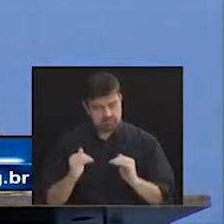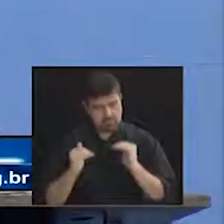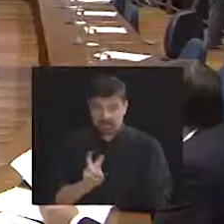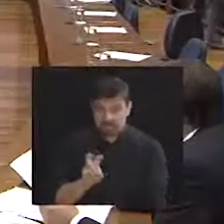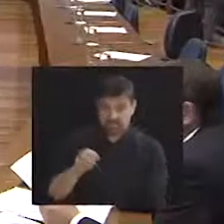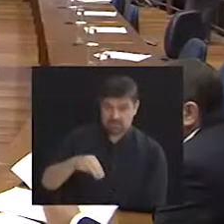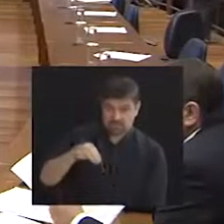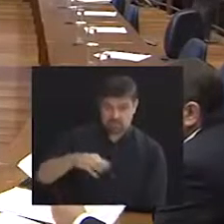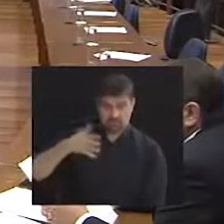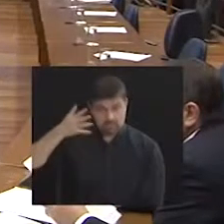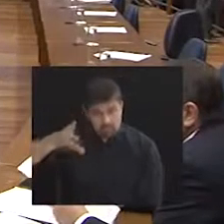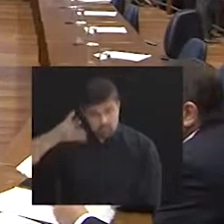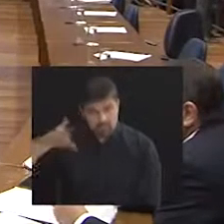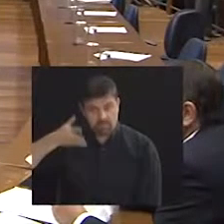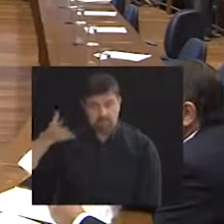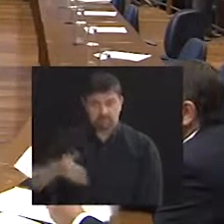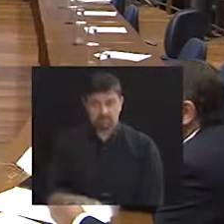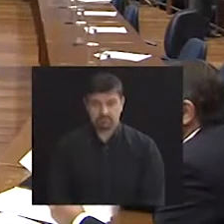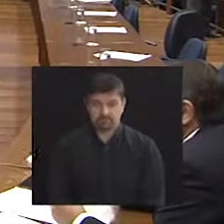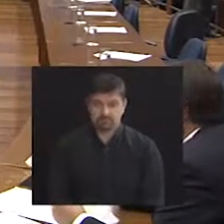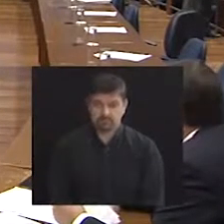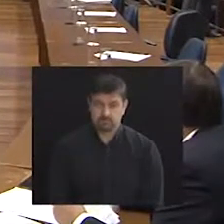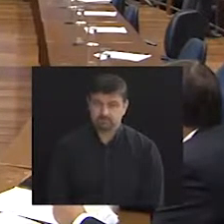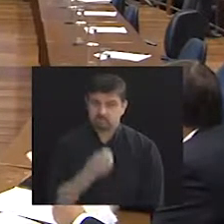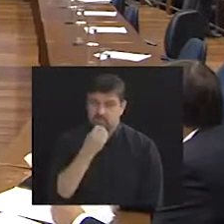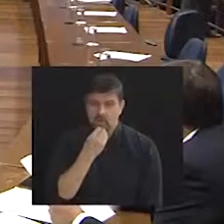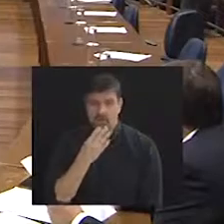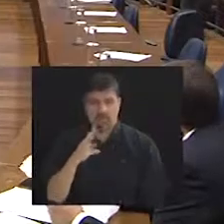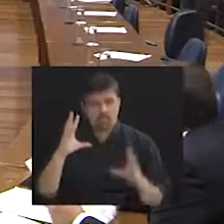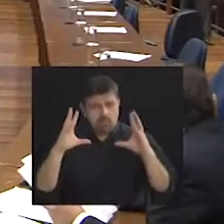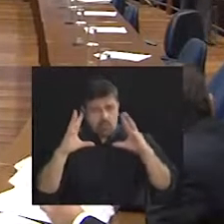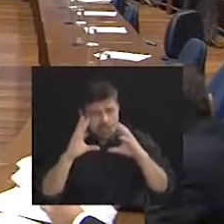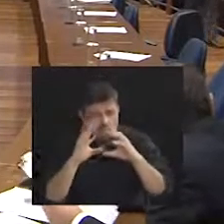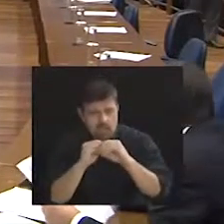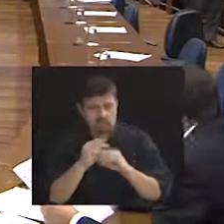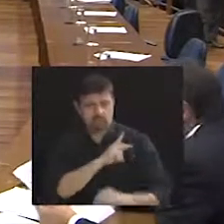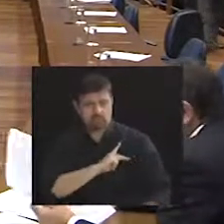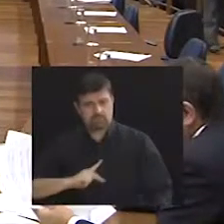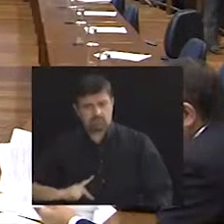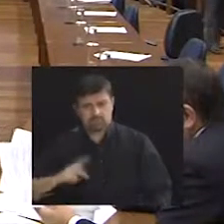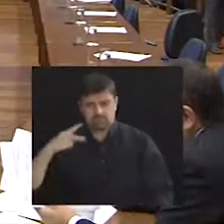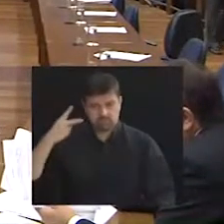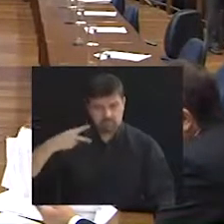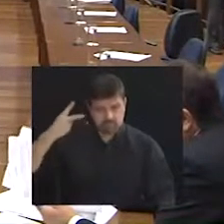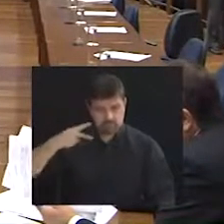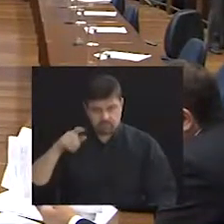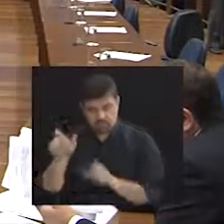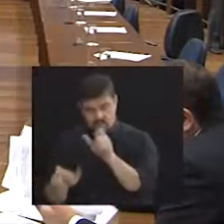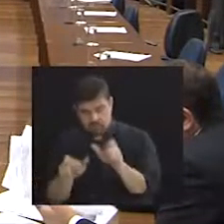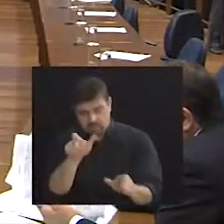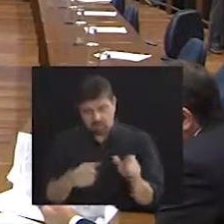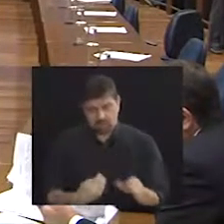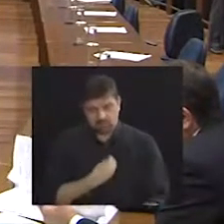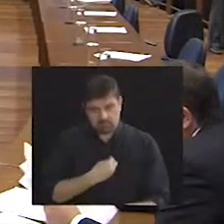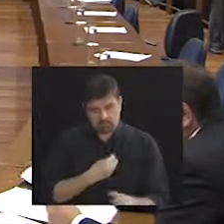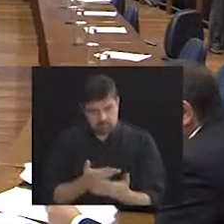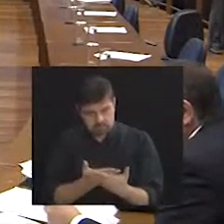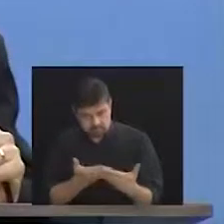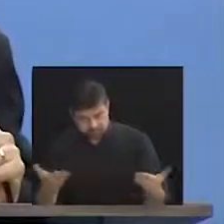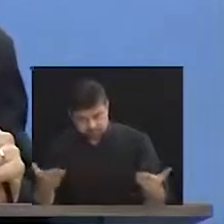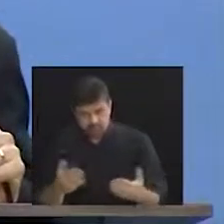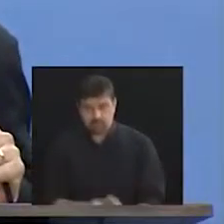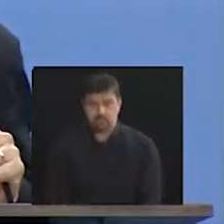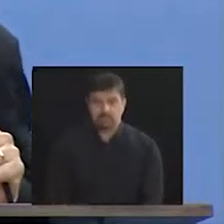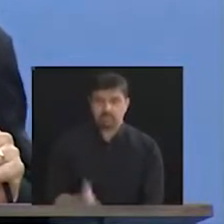lugar o vereador lembrou a importância das universidades principalmente no campo das pesquisas e ainda falou sobre as constantes